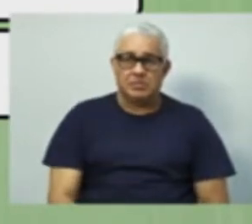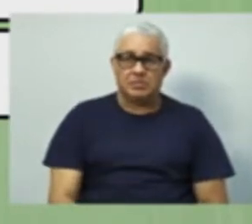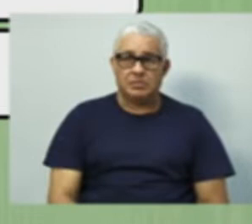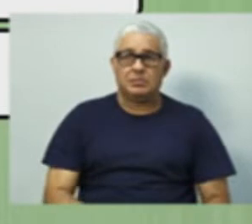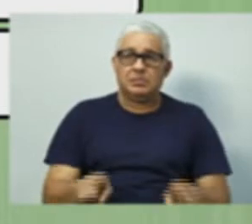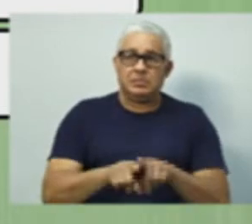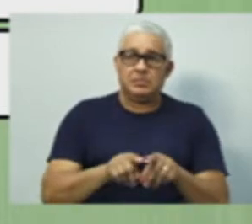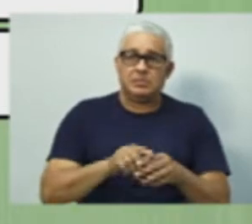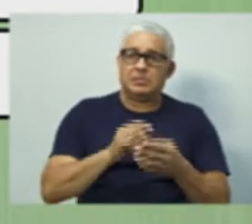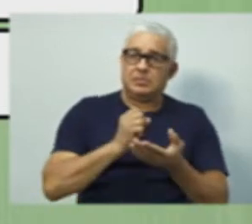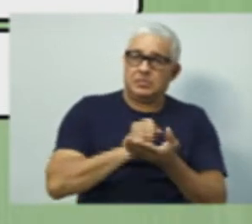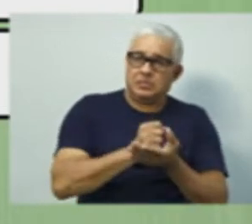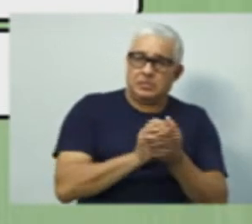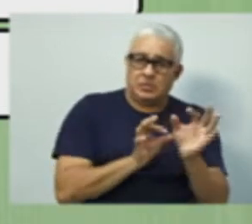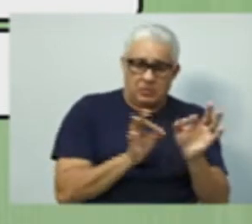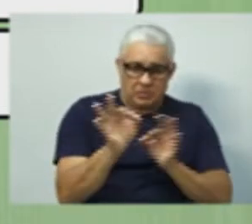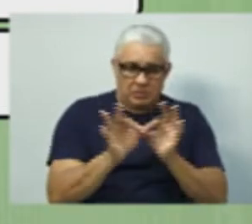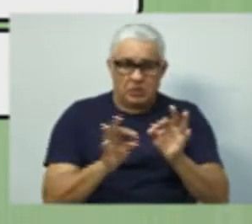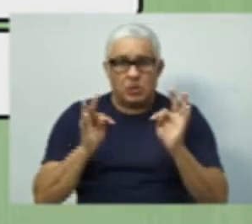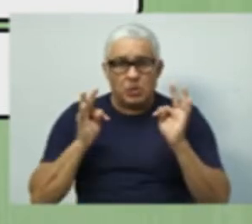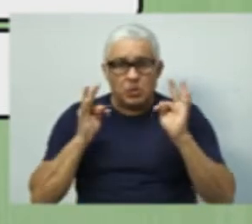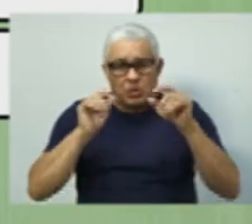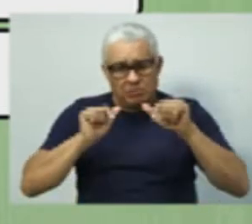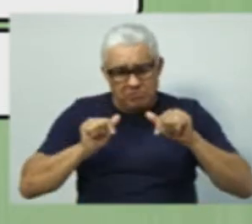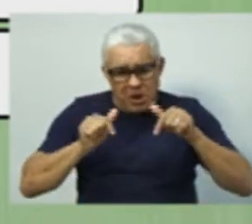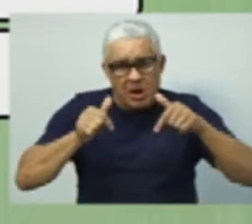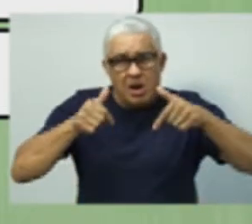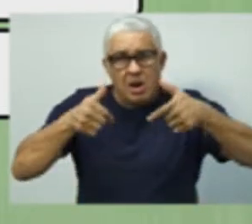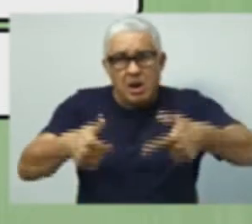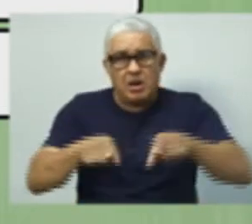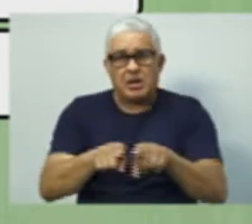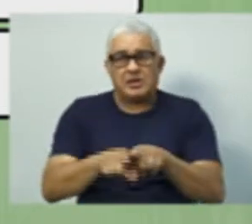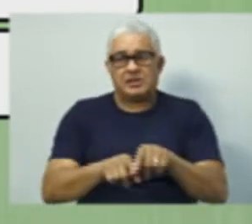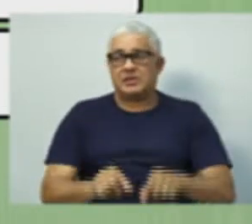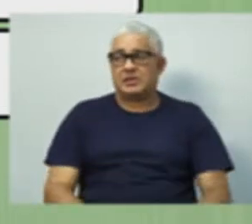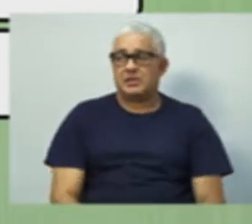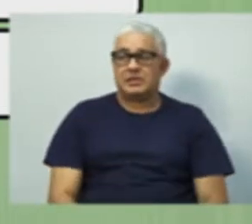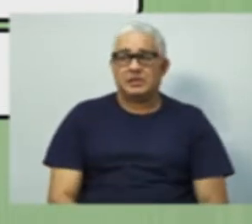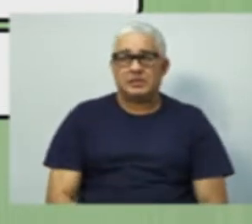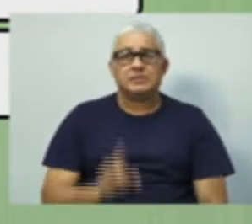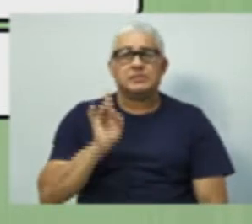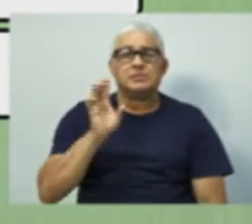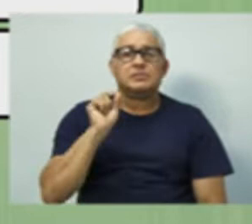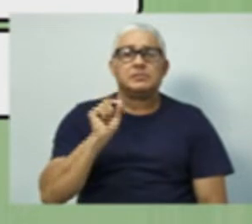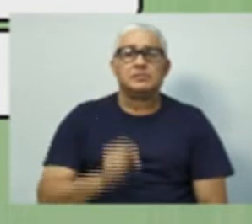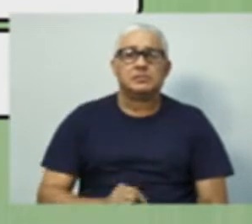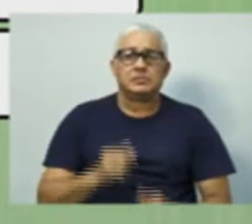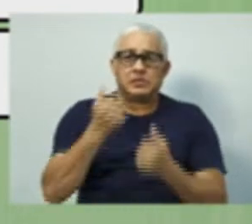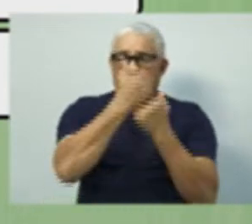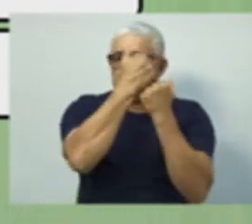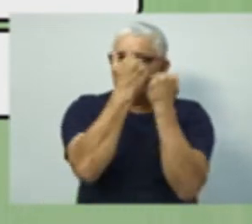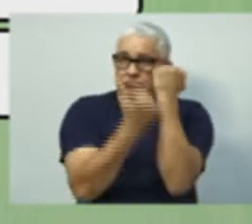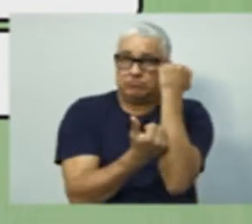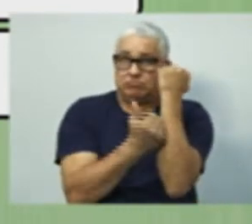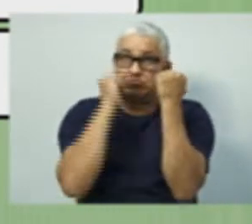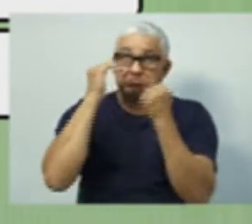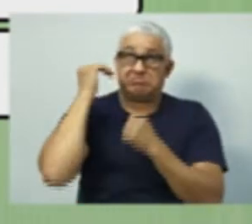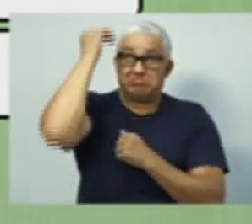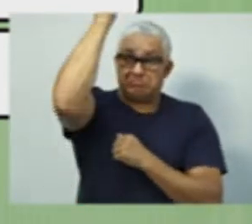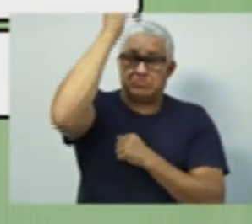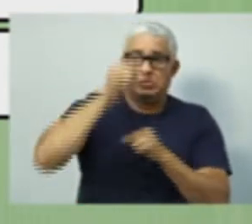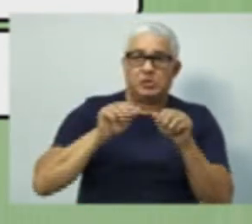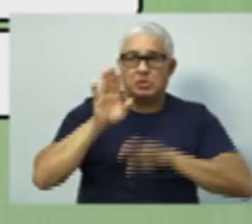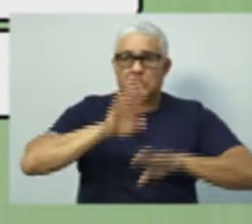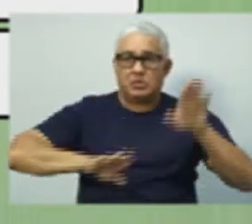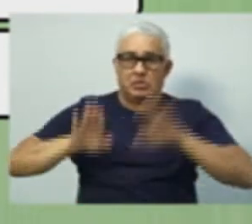dúbios. Não posso deixar dúvidas. Tem que ter muito claro e muito específico. E nem posso definir objetivos e políticas que